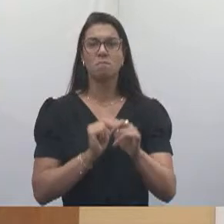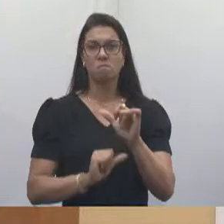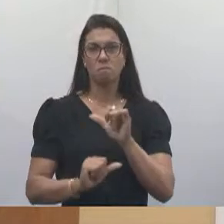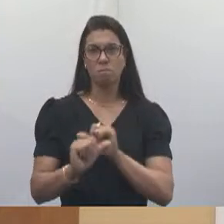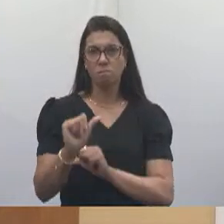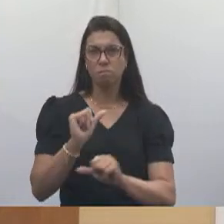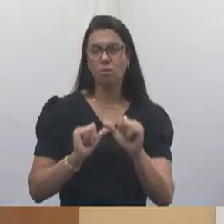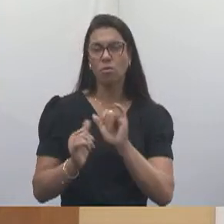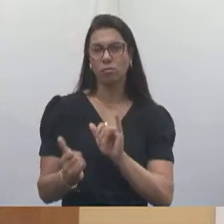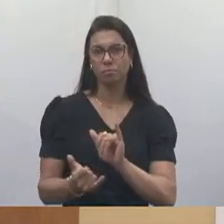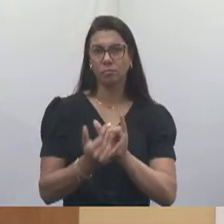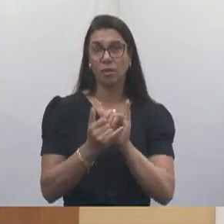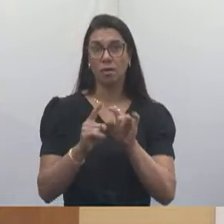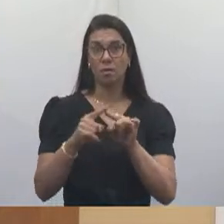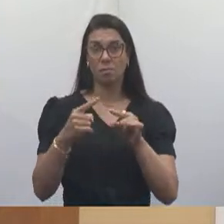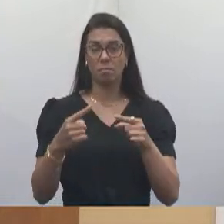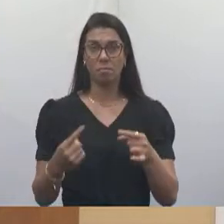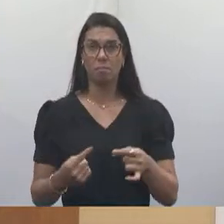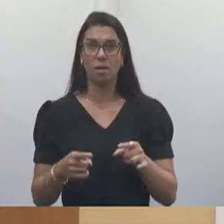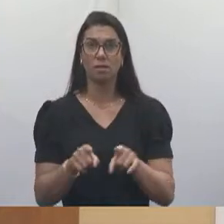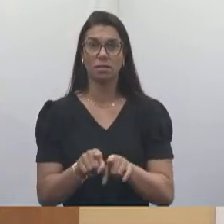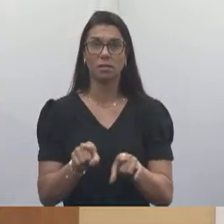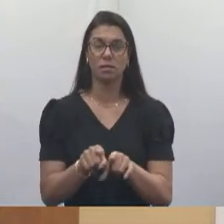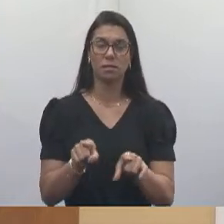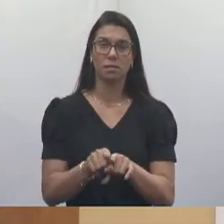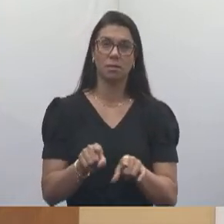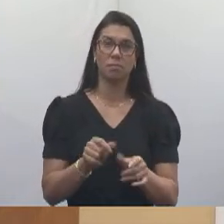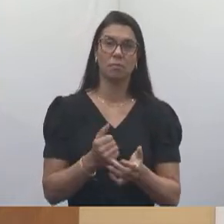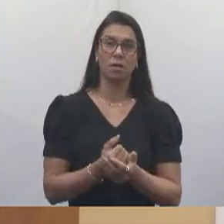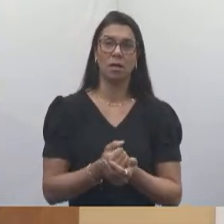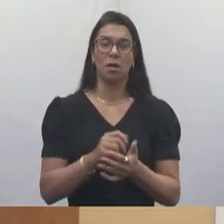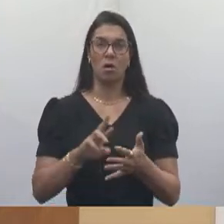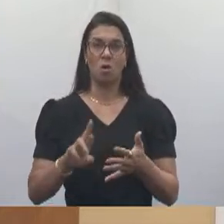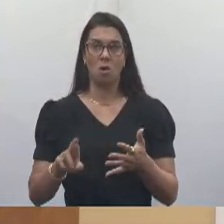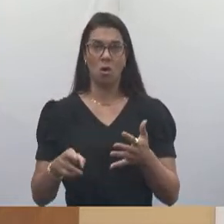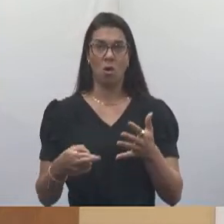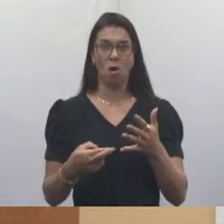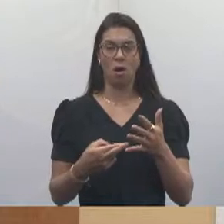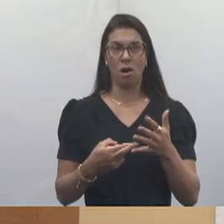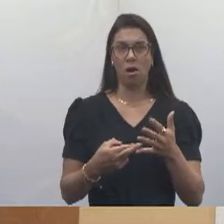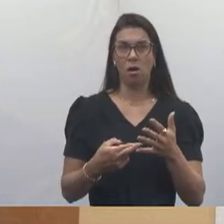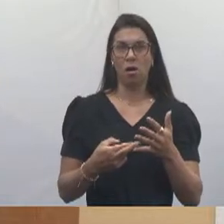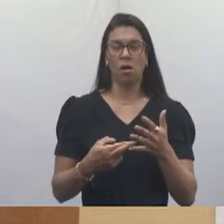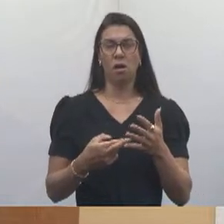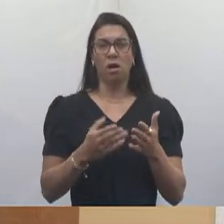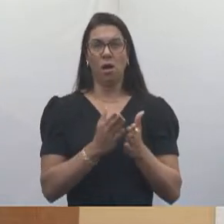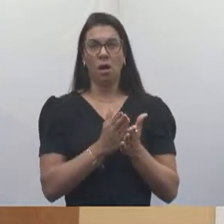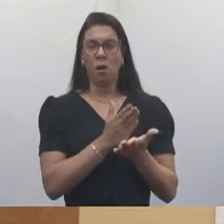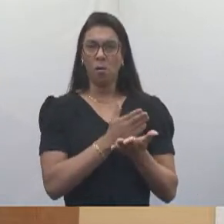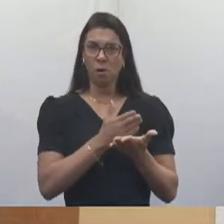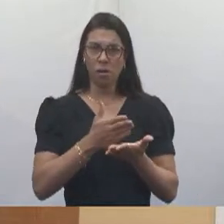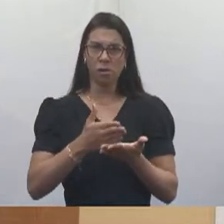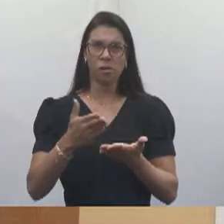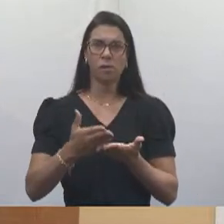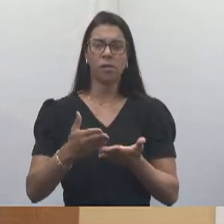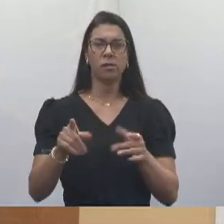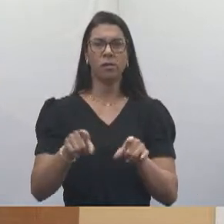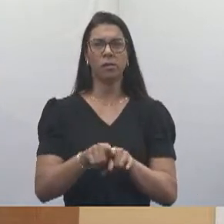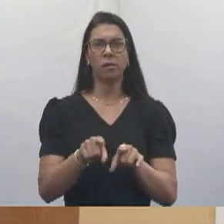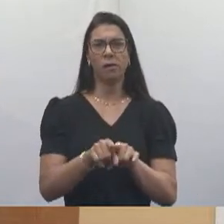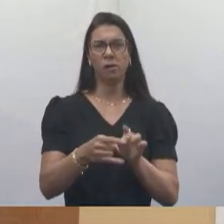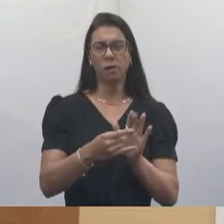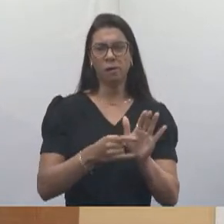encargos sociais do período foram devidamente recolhidos, inclusive os parcelamentos, e o município dispõe do certificado